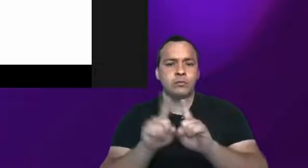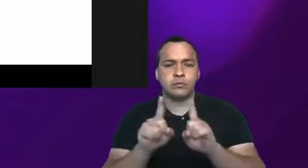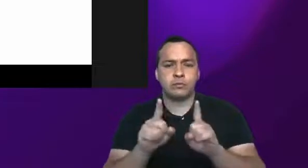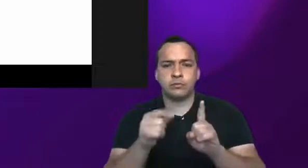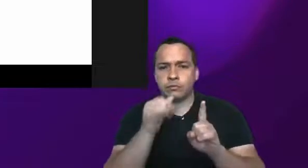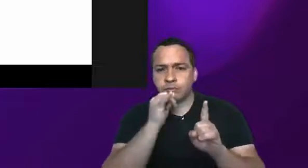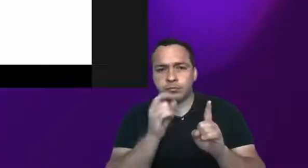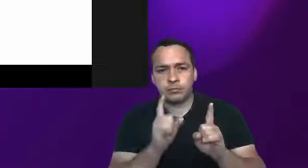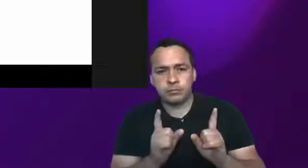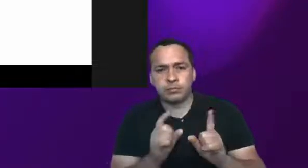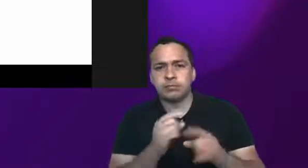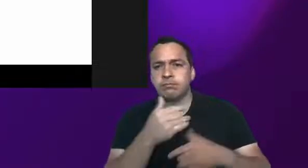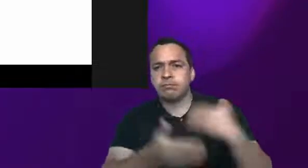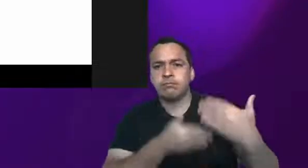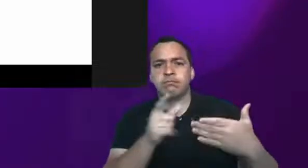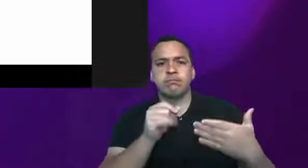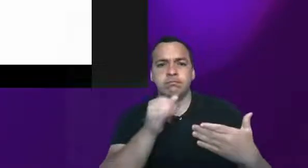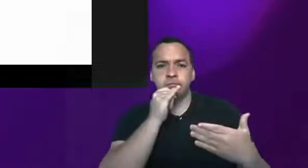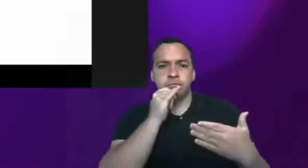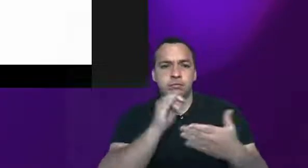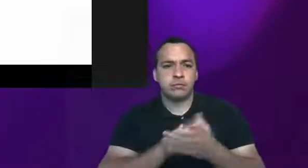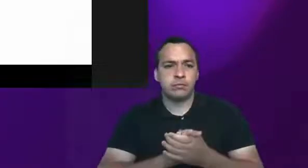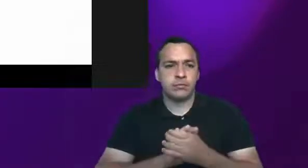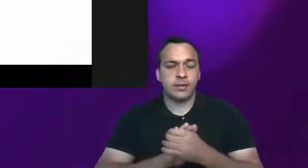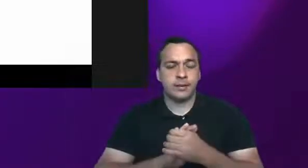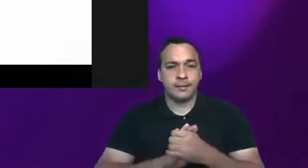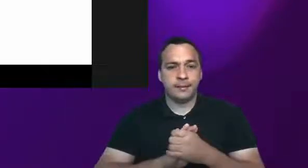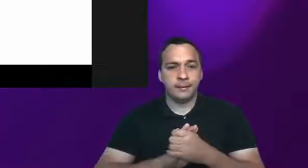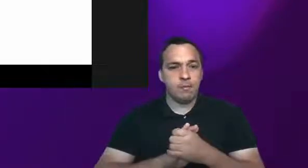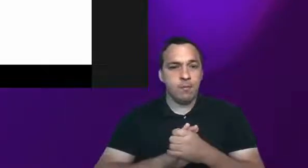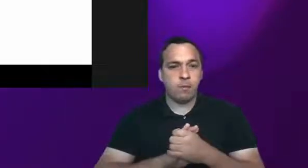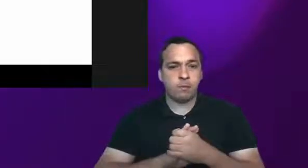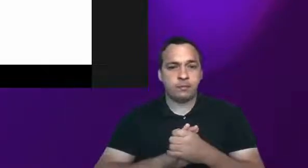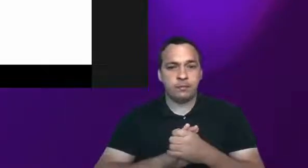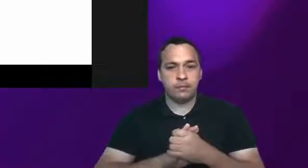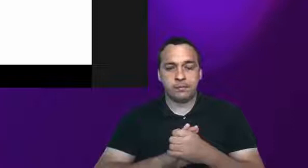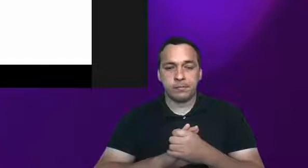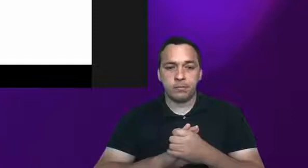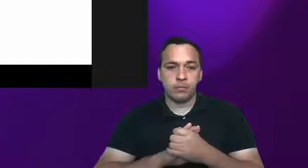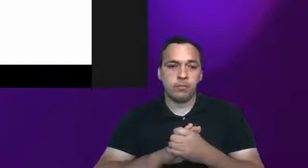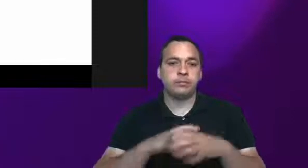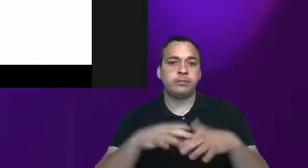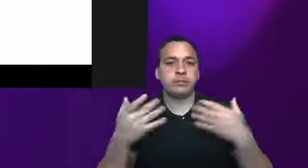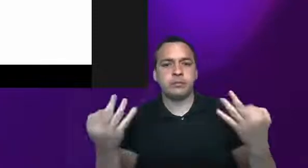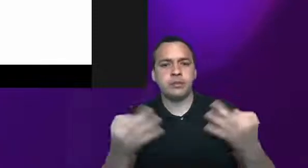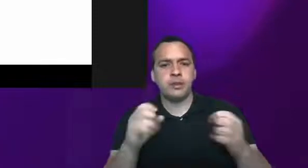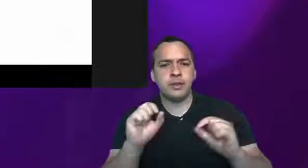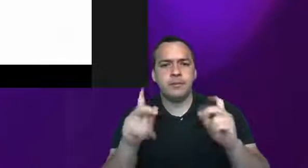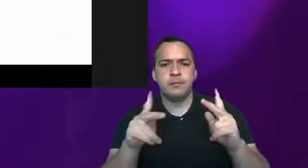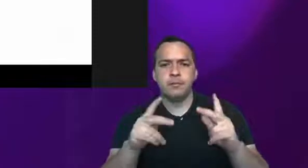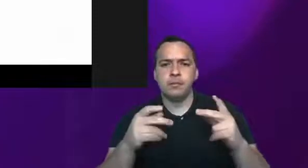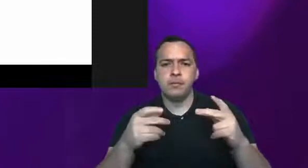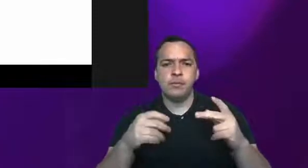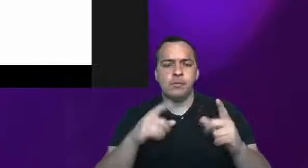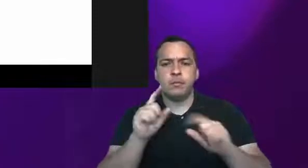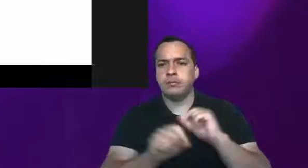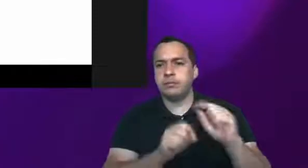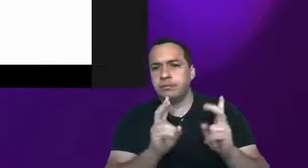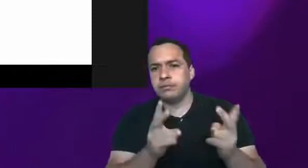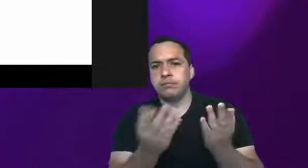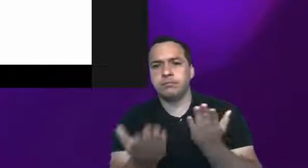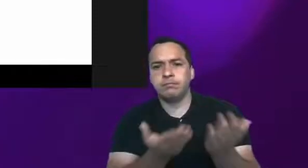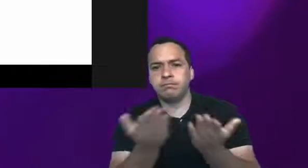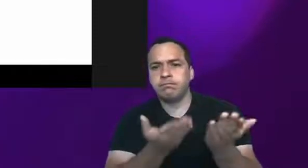sequencial, com fígado de polineuropatia amiloidótica familiar, o DOMINO, manteve-se sob quimioterapia e em